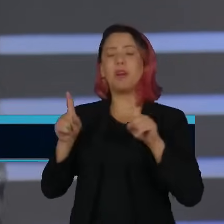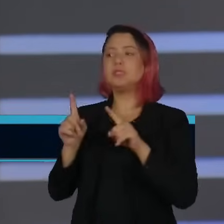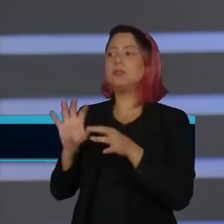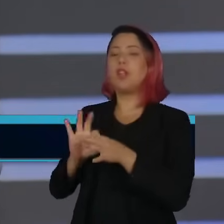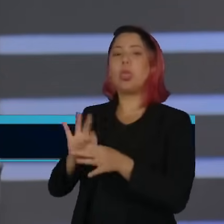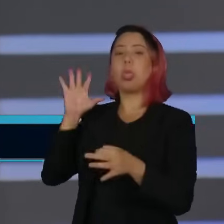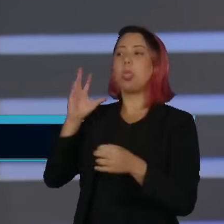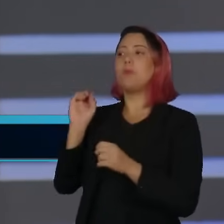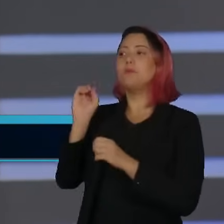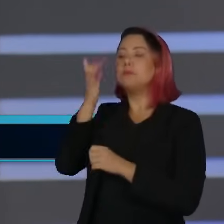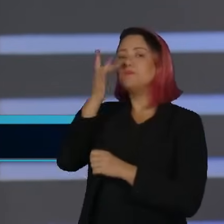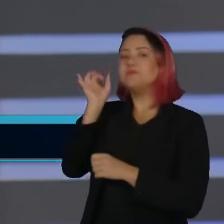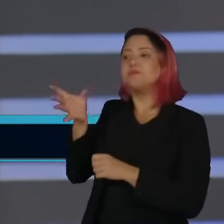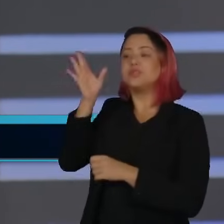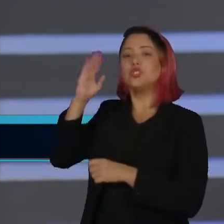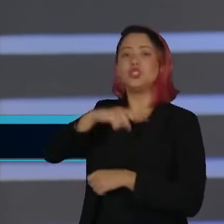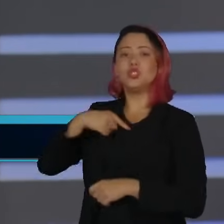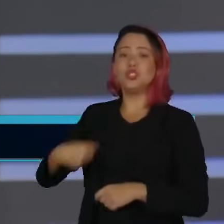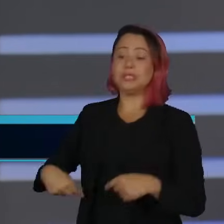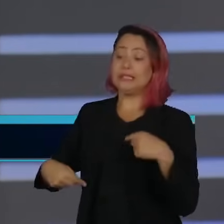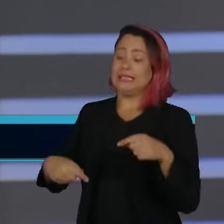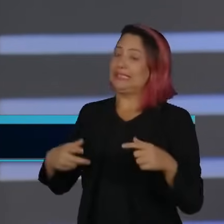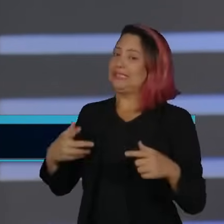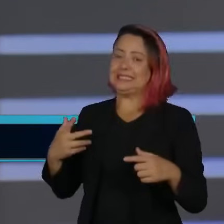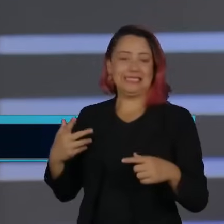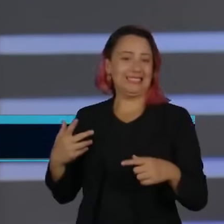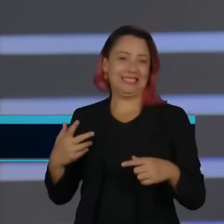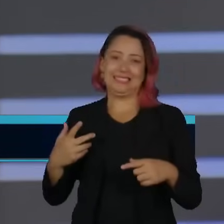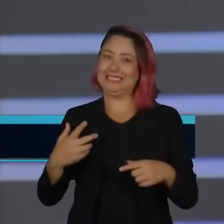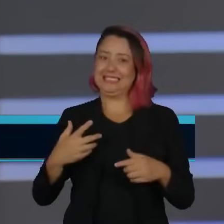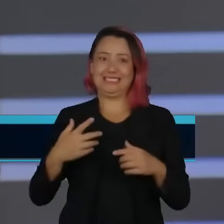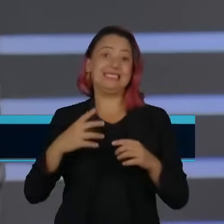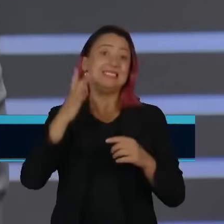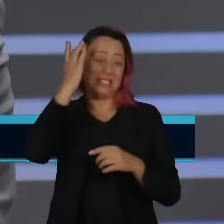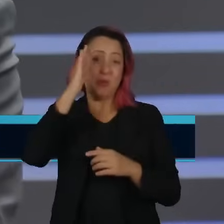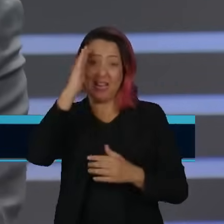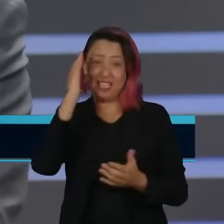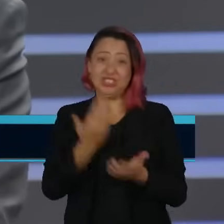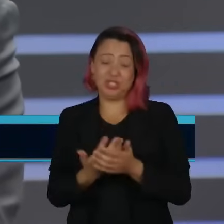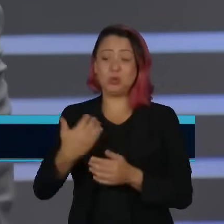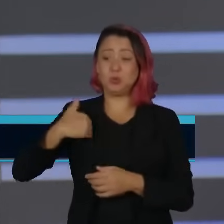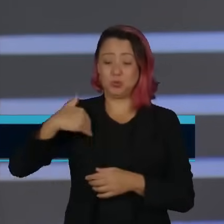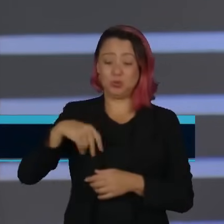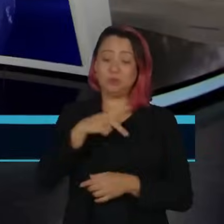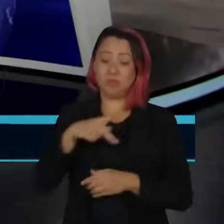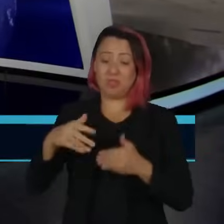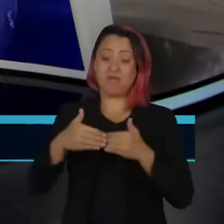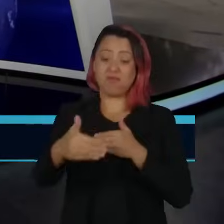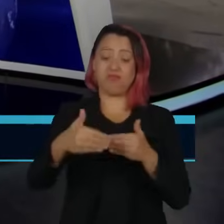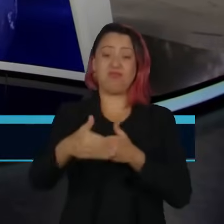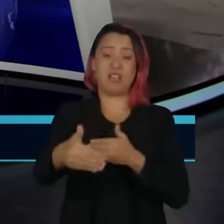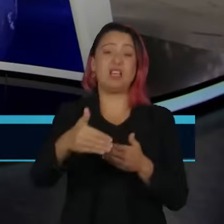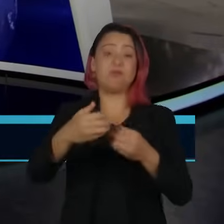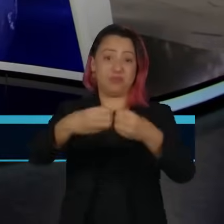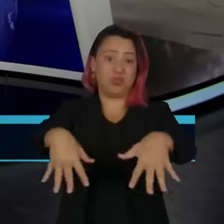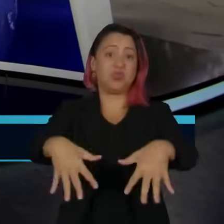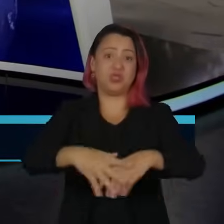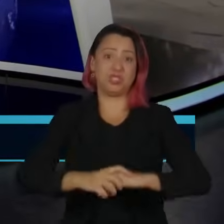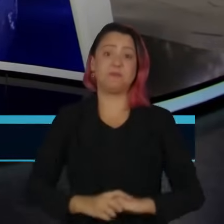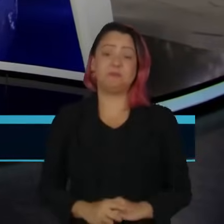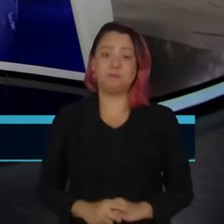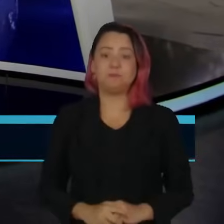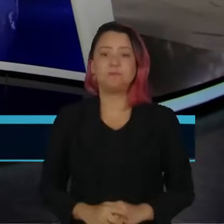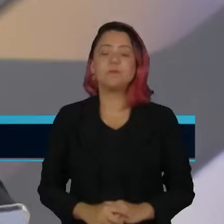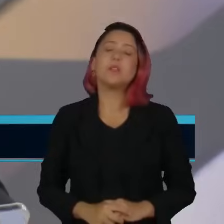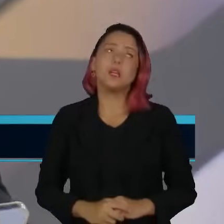gestão passada. Então, é uma coisa que pode ser uma bomba relógio para o presidente argentino. Deu manto? Assim,